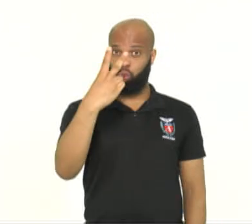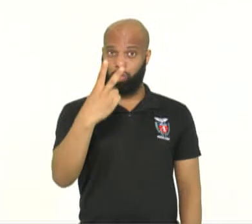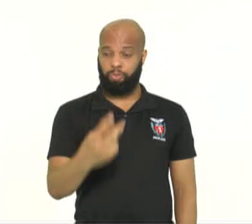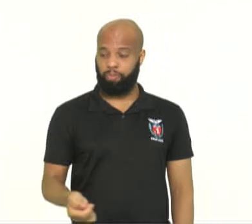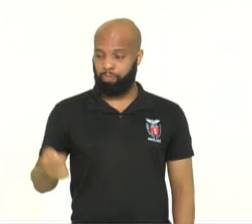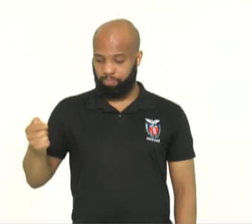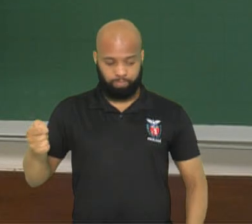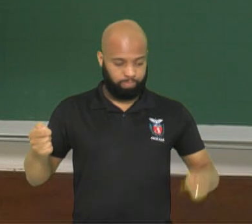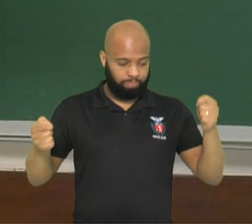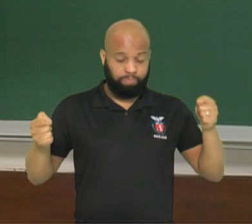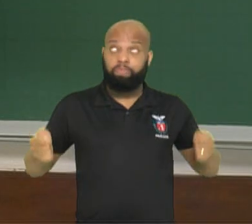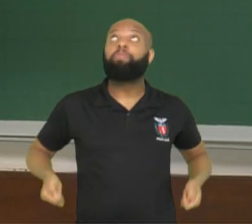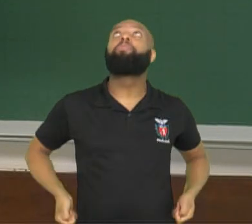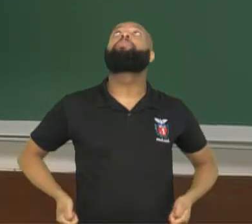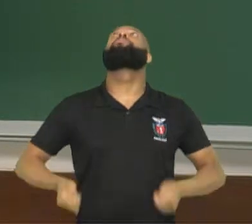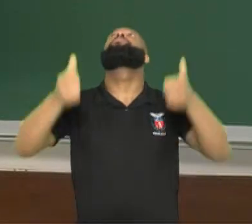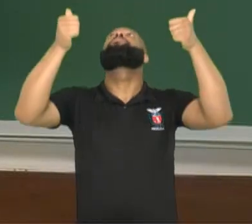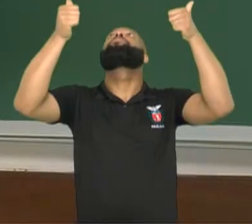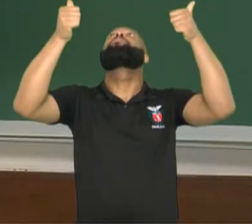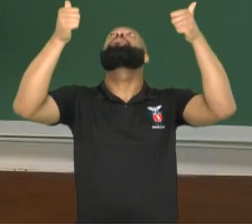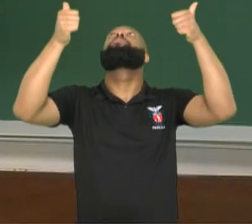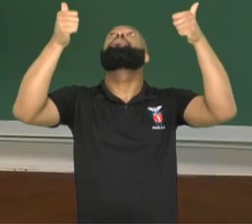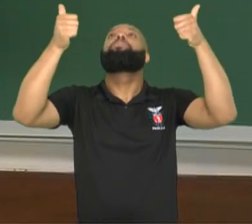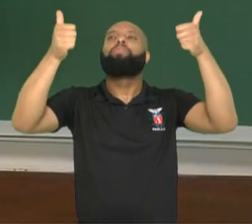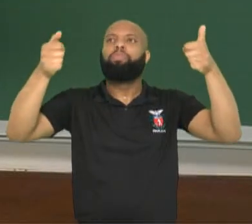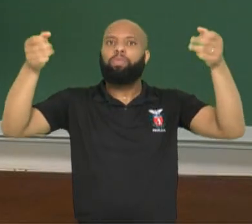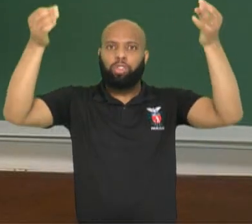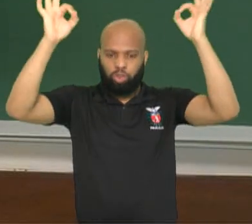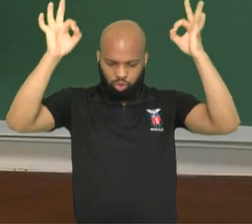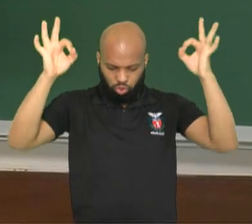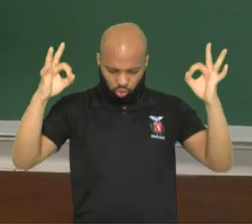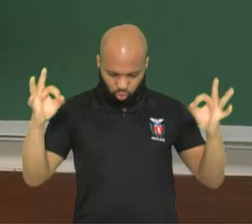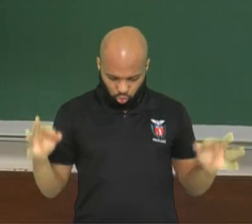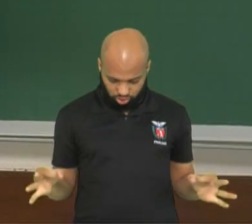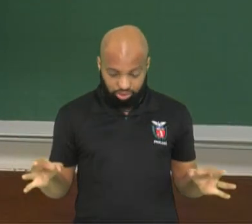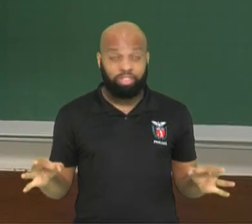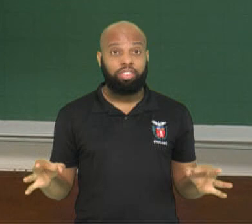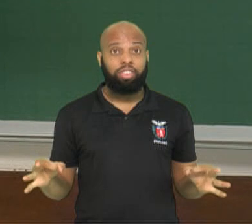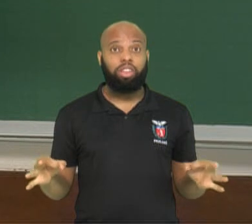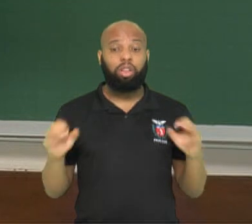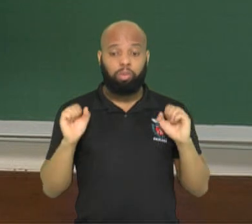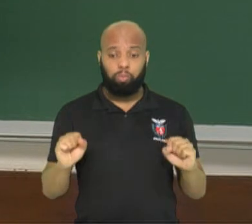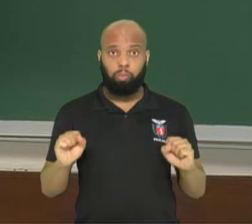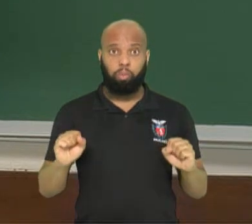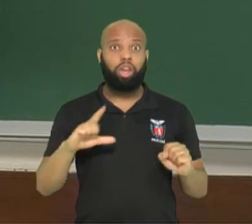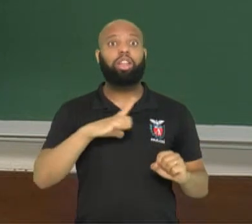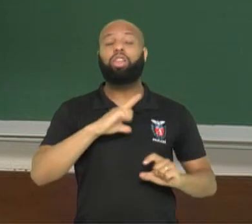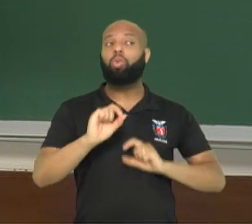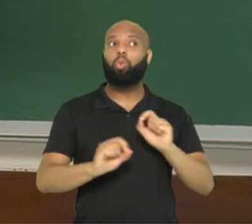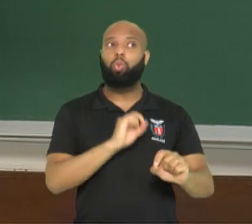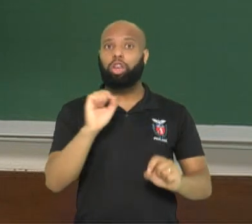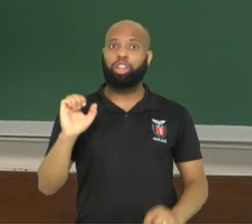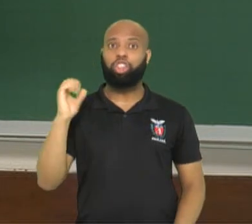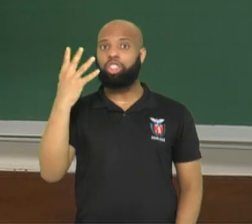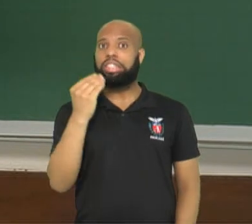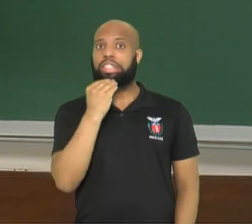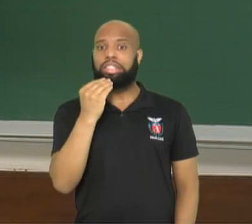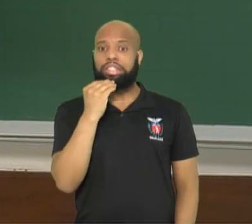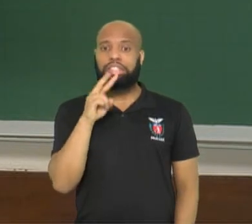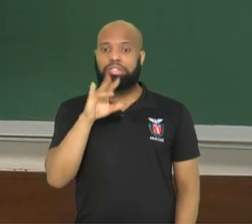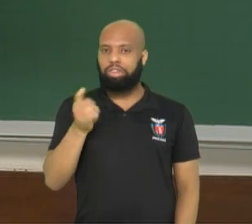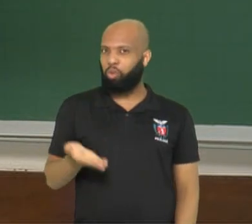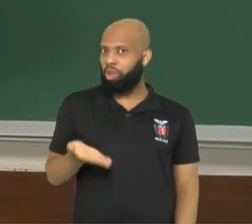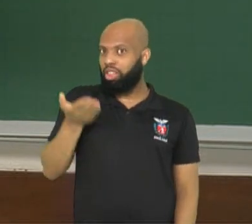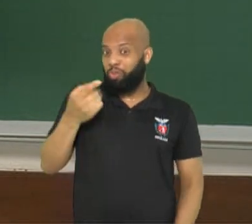ó, vou jogar duas moedas agora ao mesmo tempo. As probabilidades elas vão aumentar, concorda?